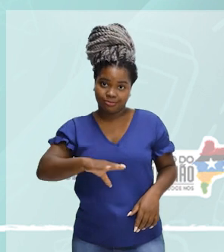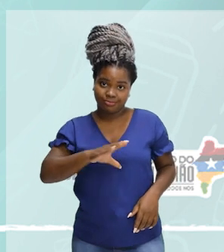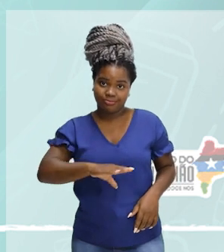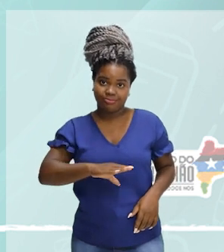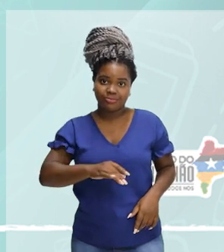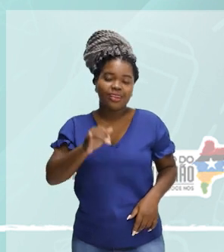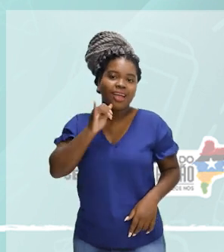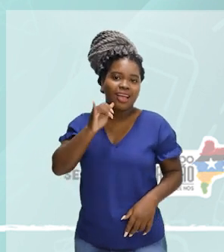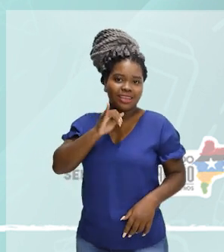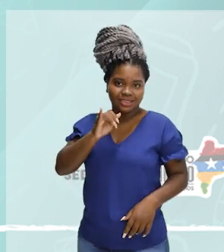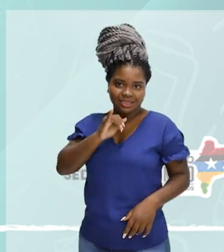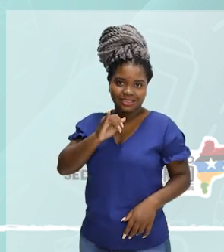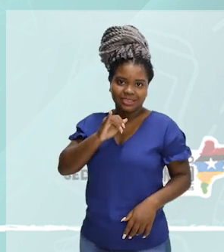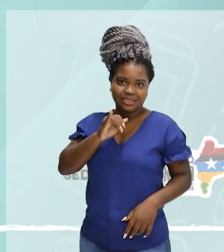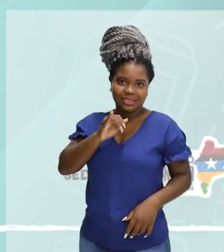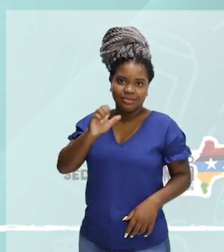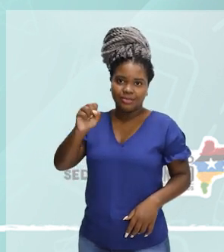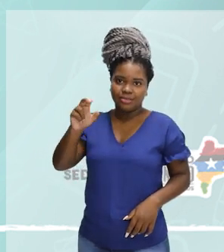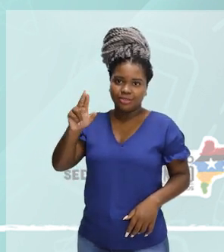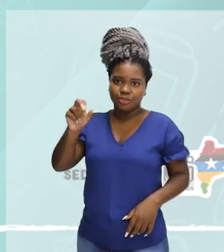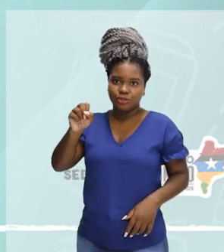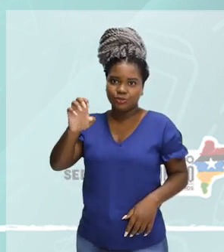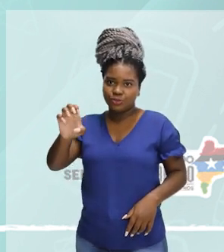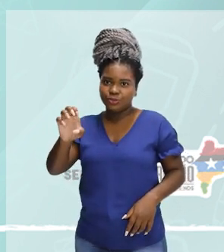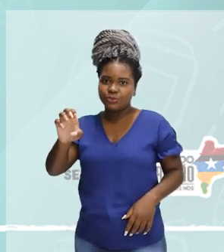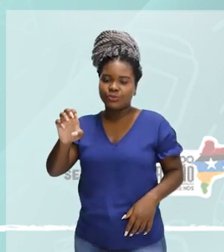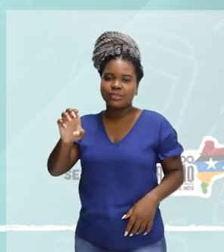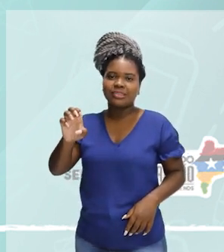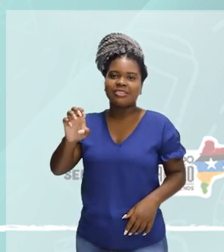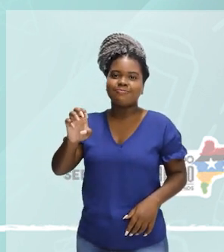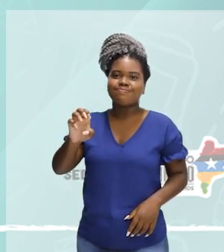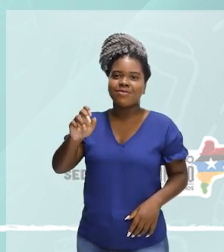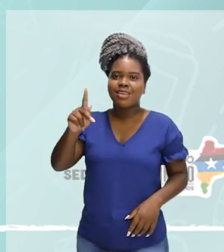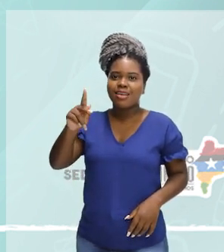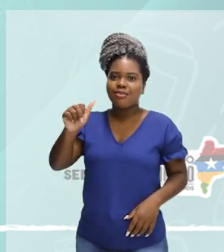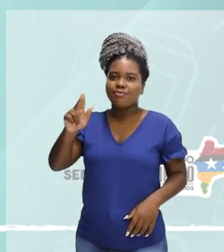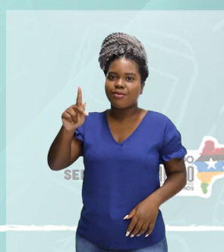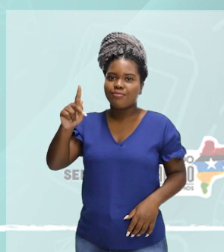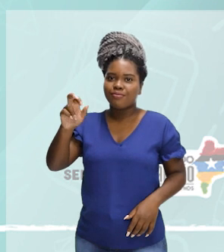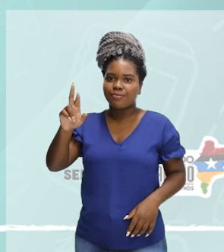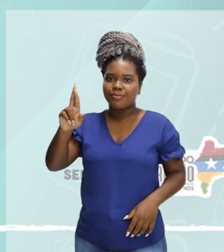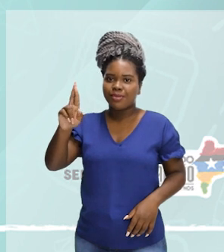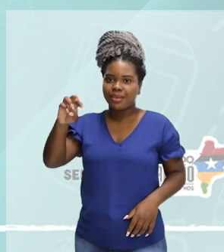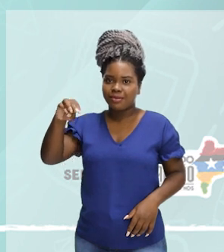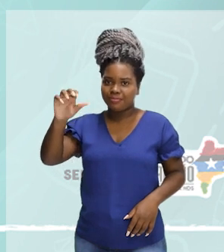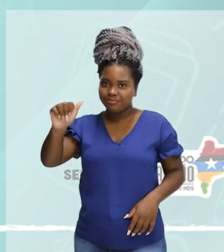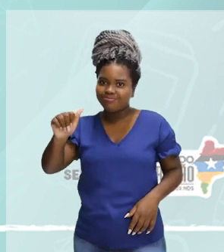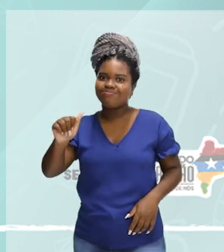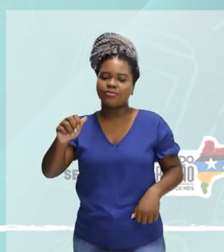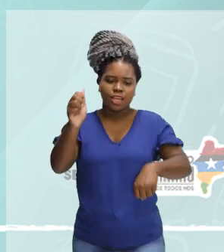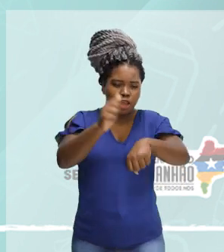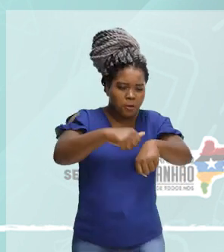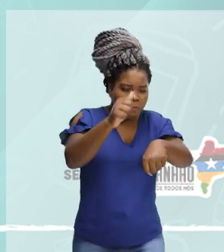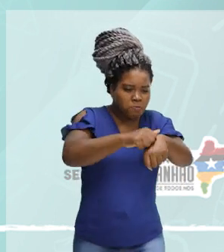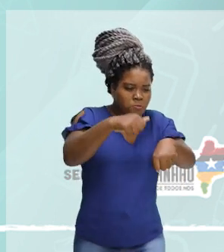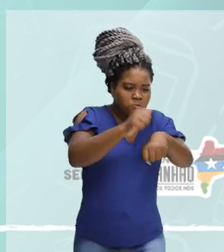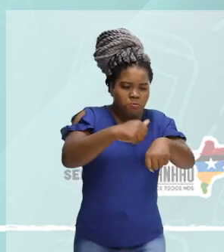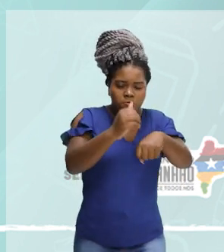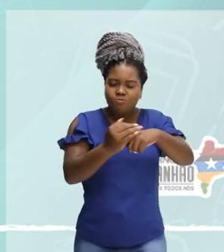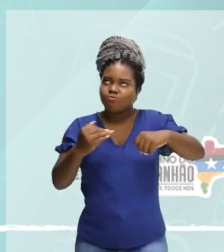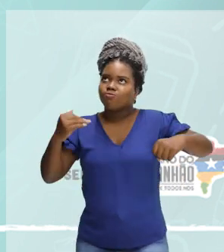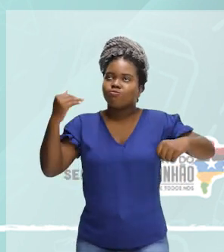Suzy é paupérrima, para exagerar, para aumentar, para supervalorizar o grau de pobreza daquela pessoa,